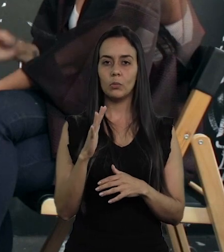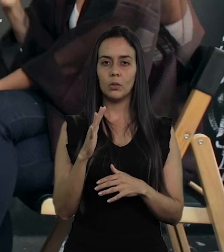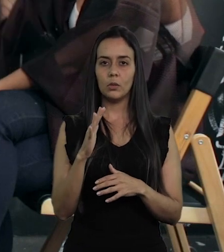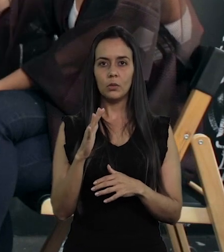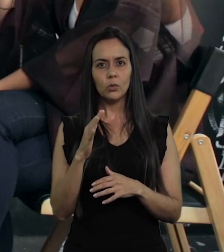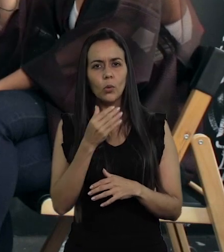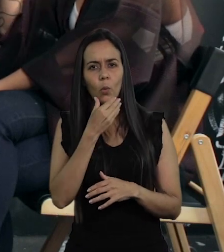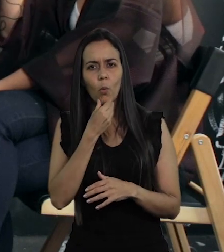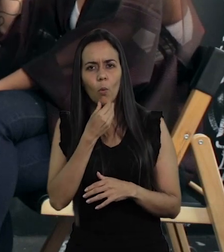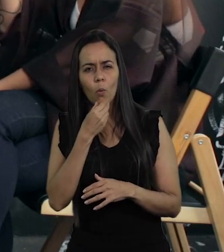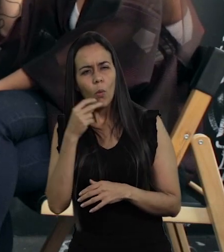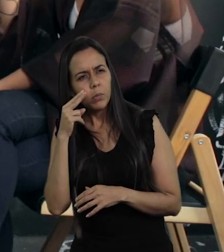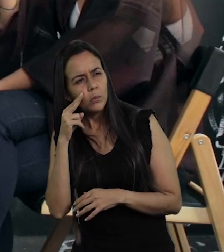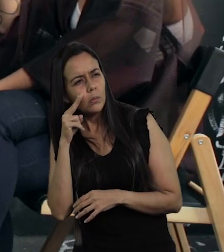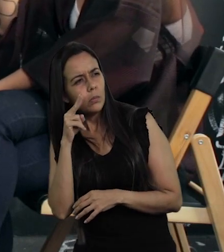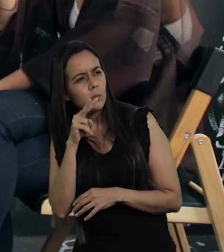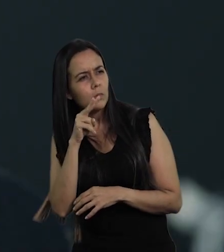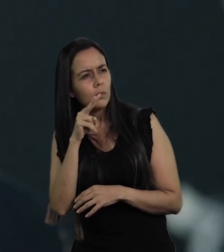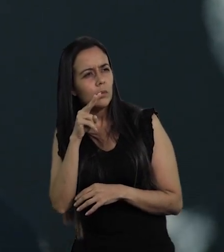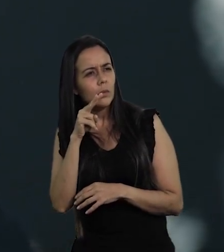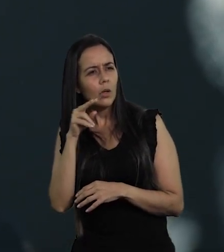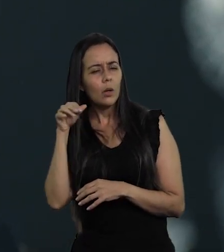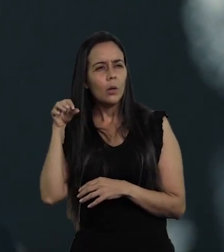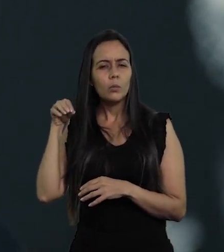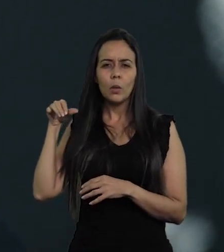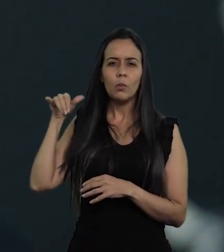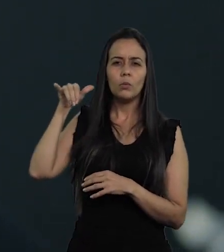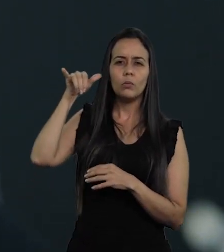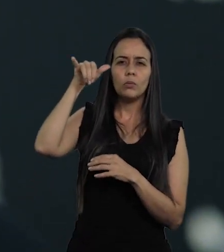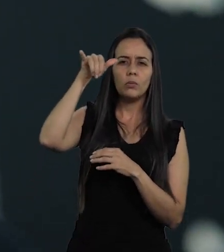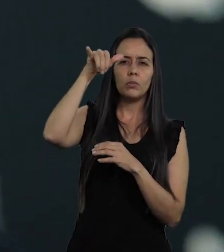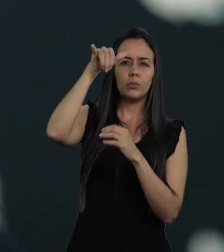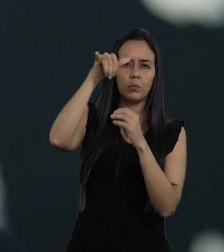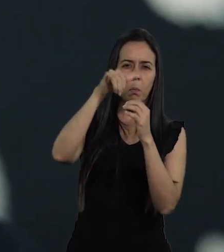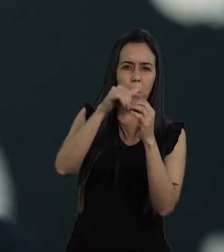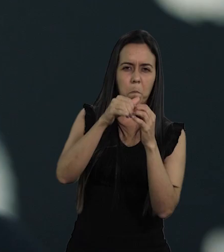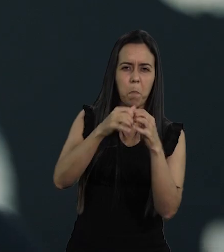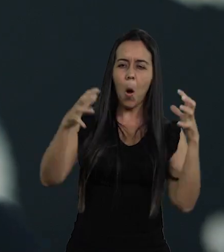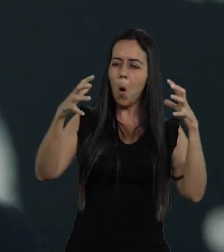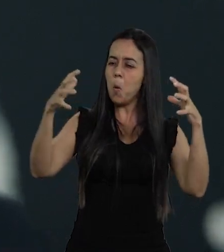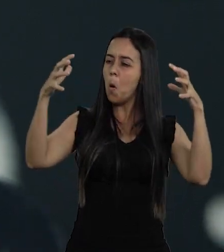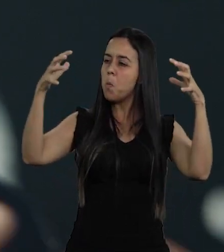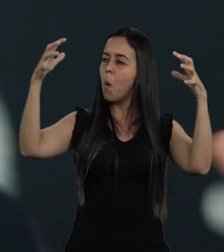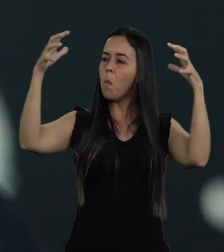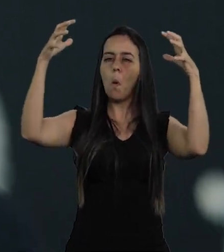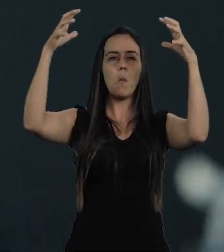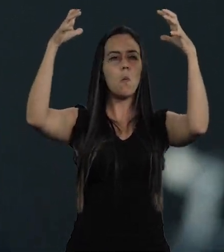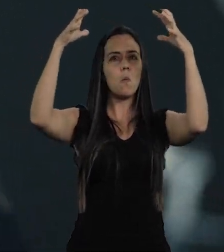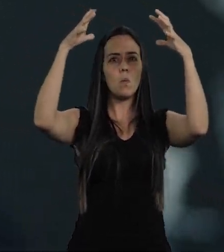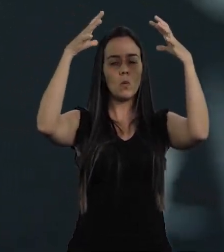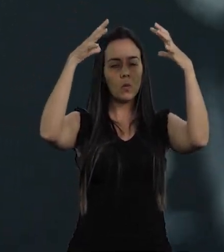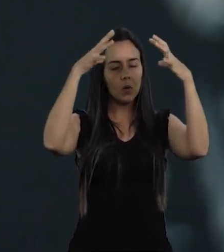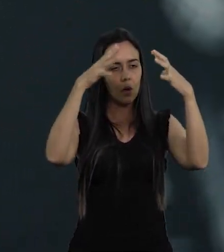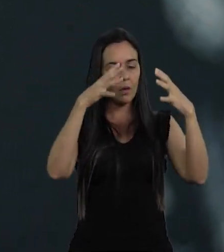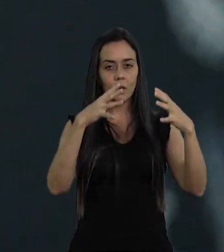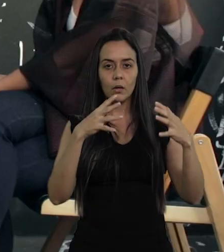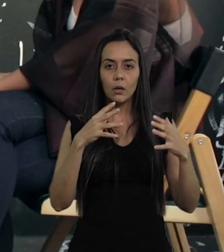beleza do cogumelo atômico. Né? Na verdade, quando você tem uma grande catástrofe, um grande